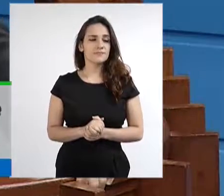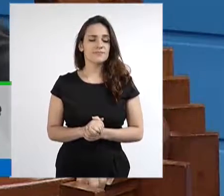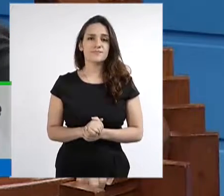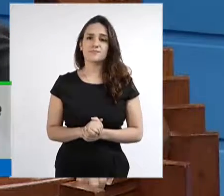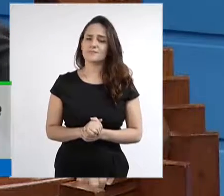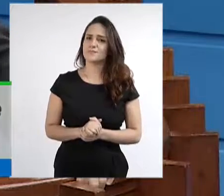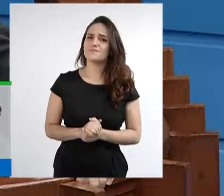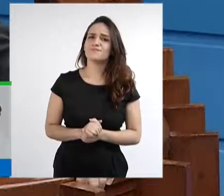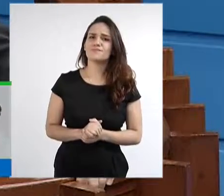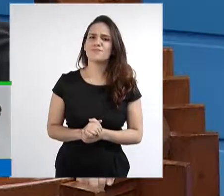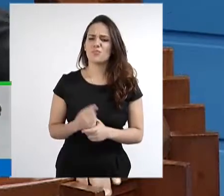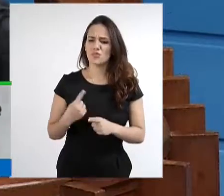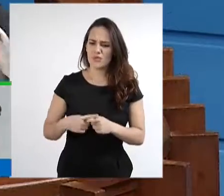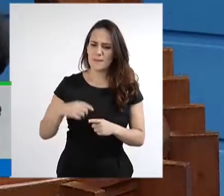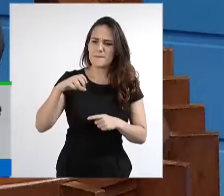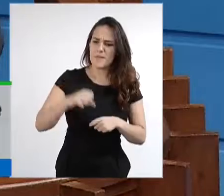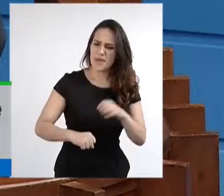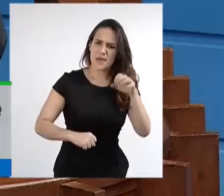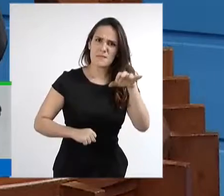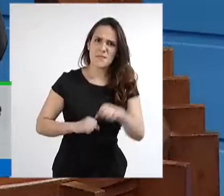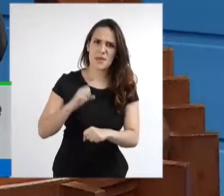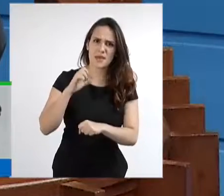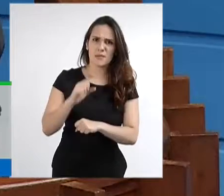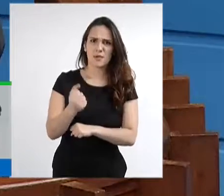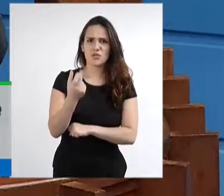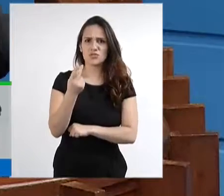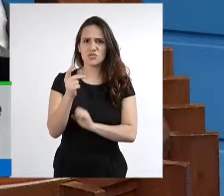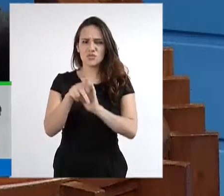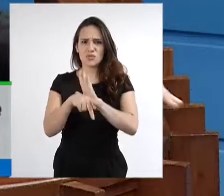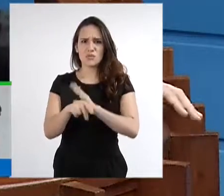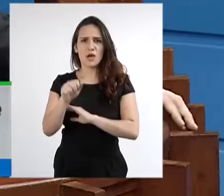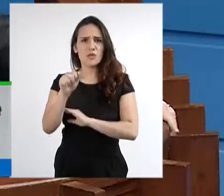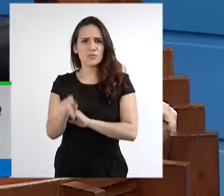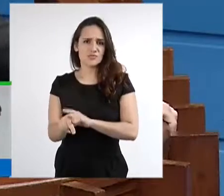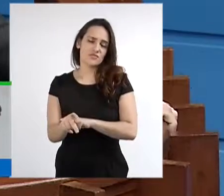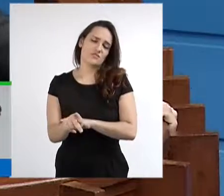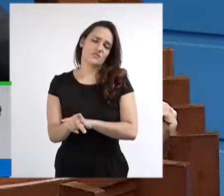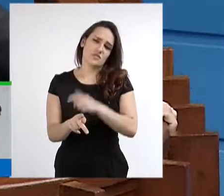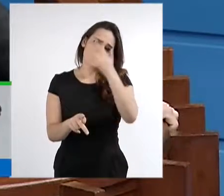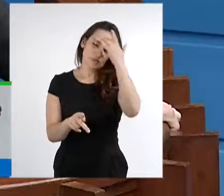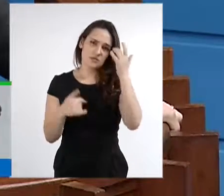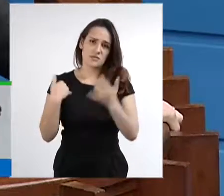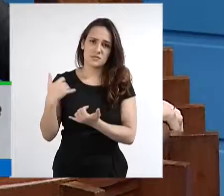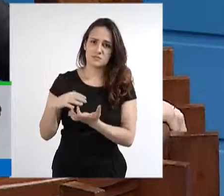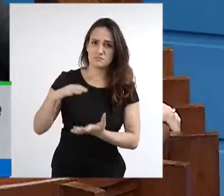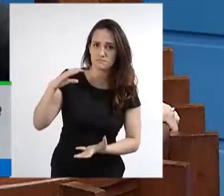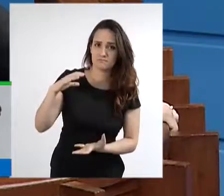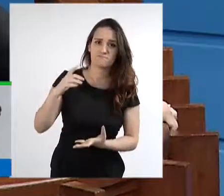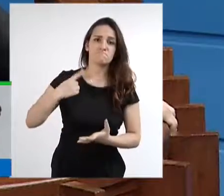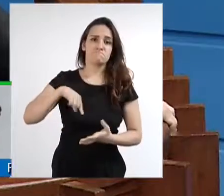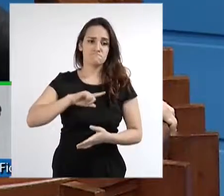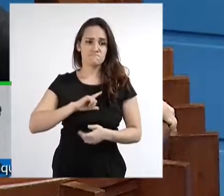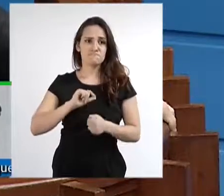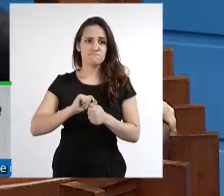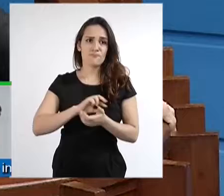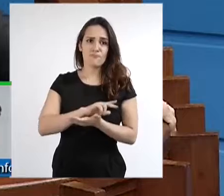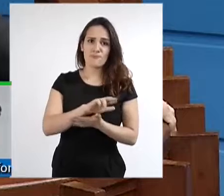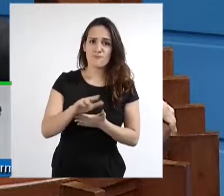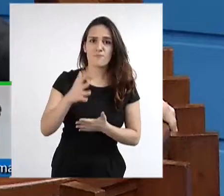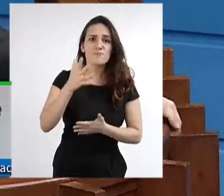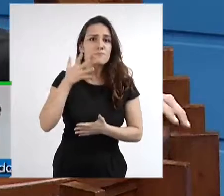E ao longo desse mês estamos proporcionando várias palestras para